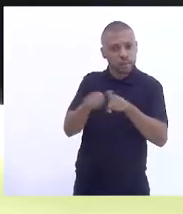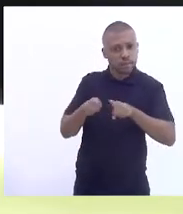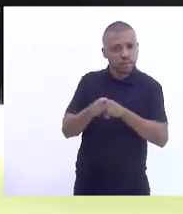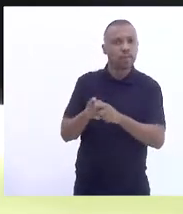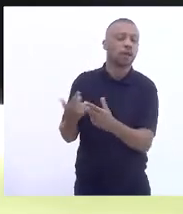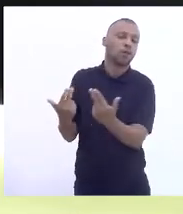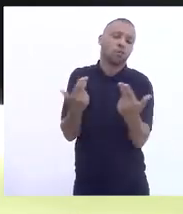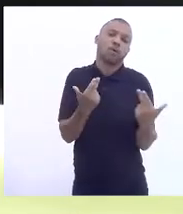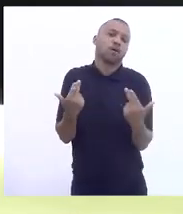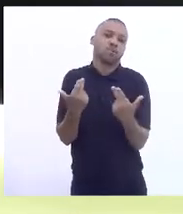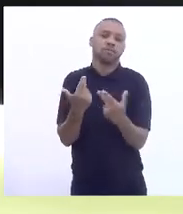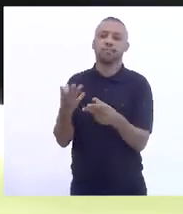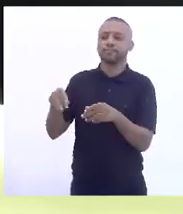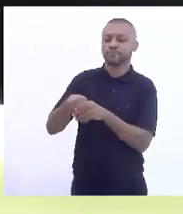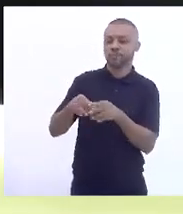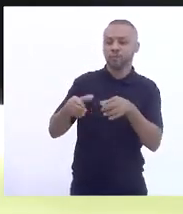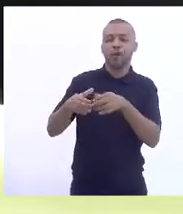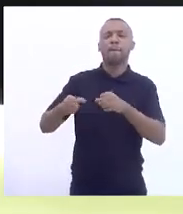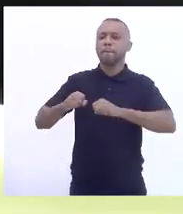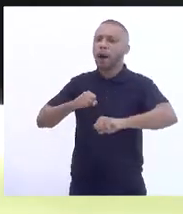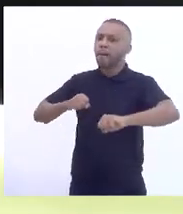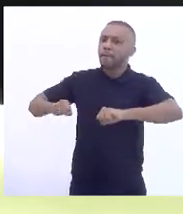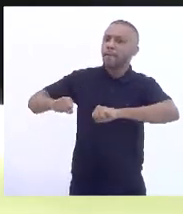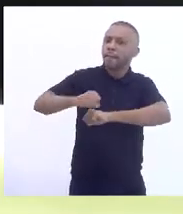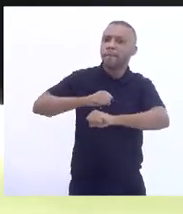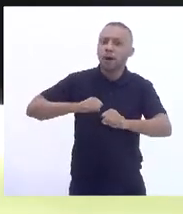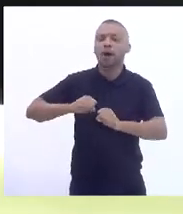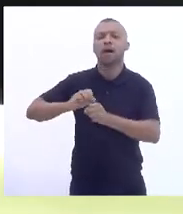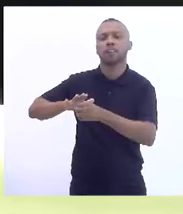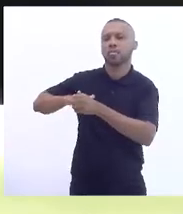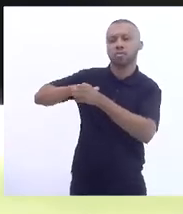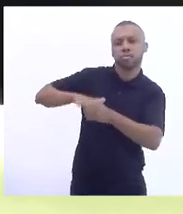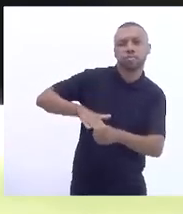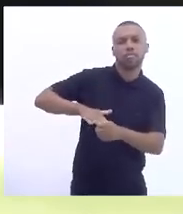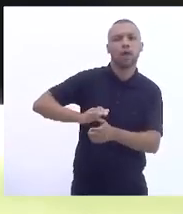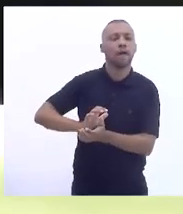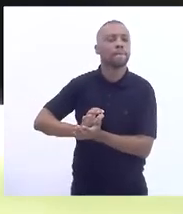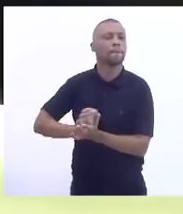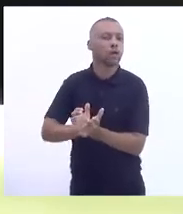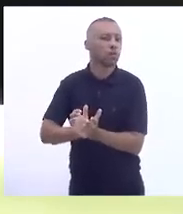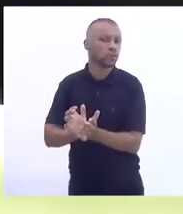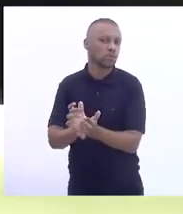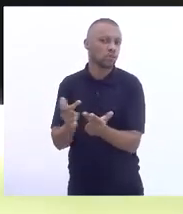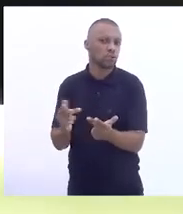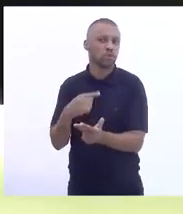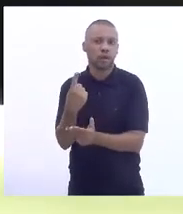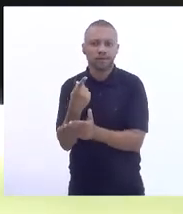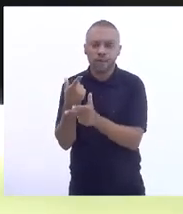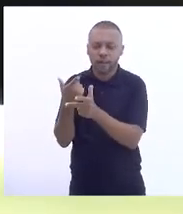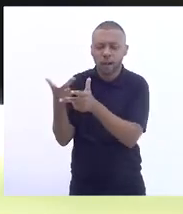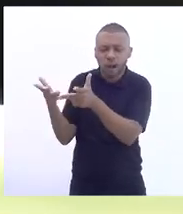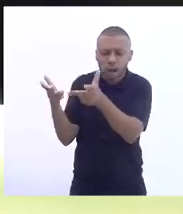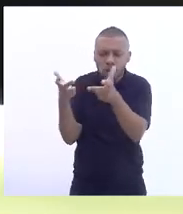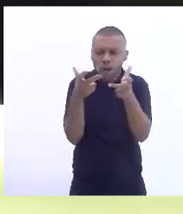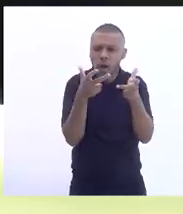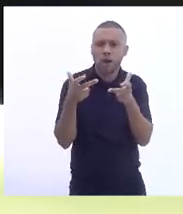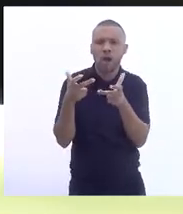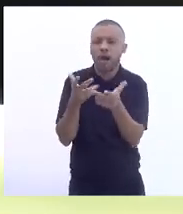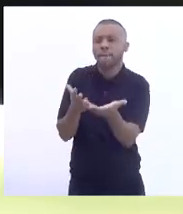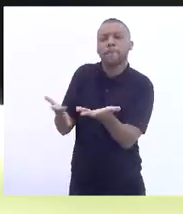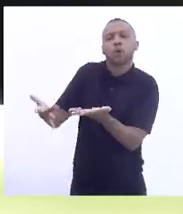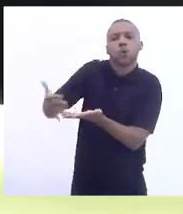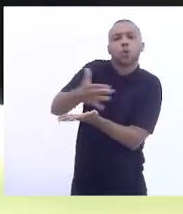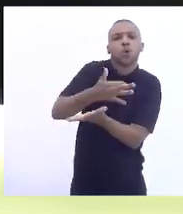compramos a comissão de combate às discriminações e preconceitos a gente vem amealhando uma série de denúncias